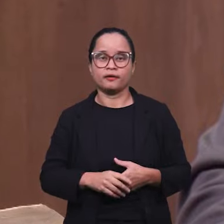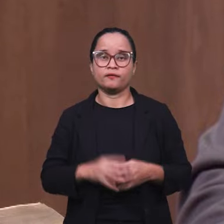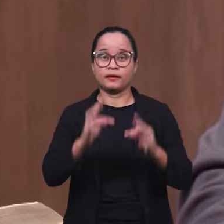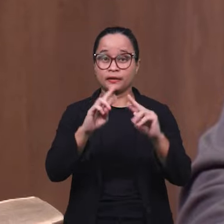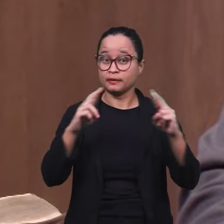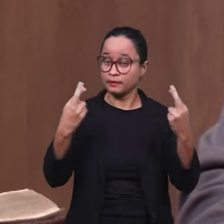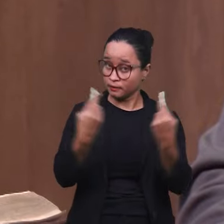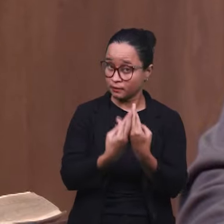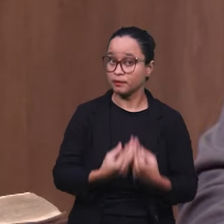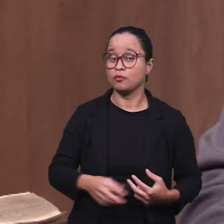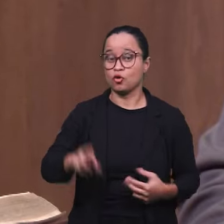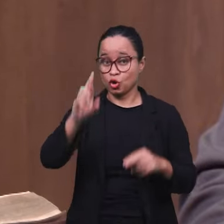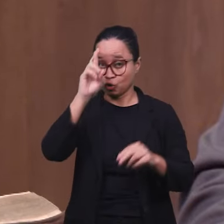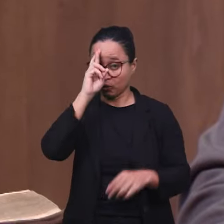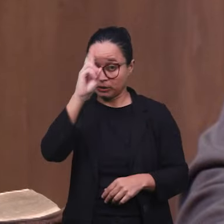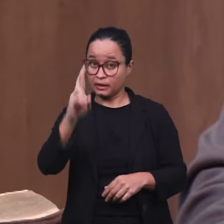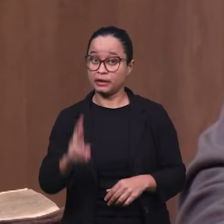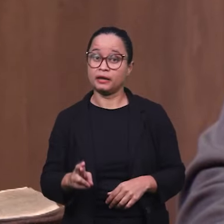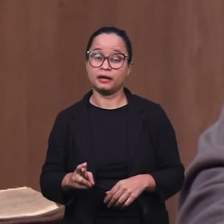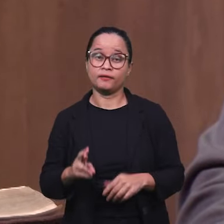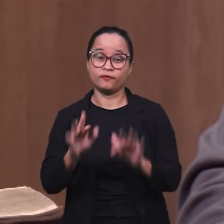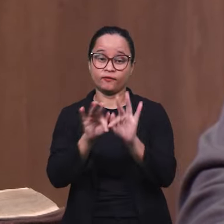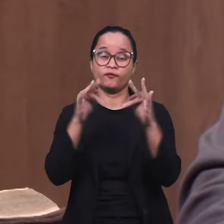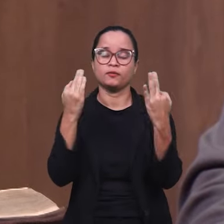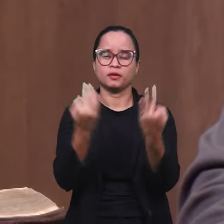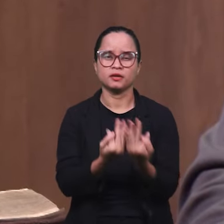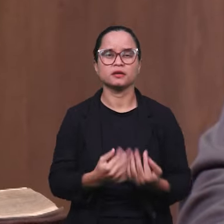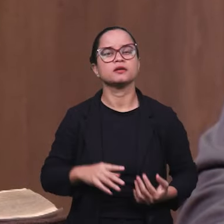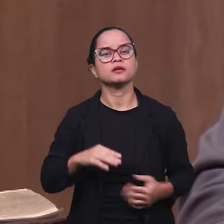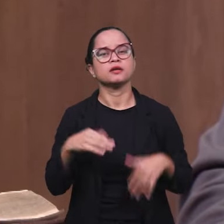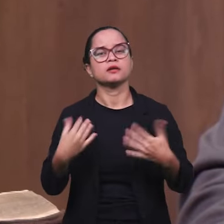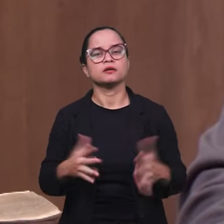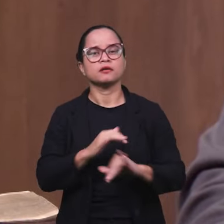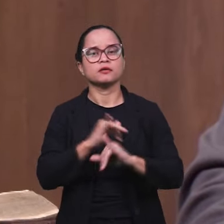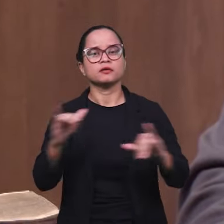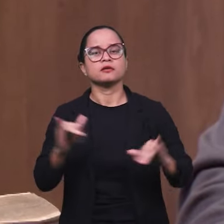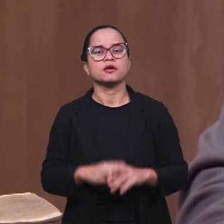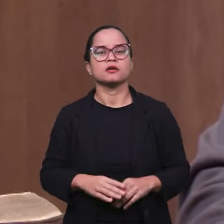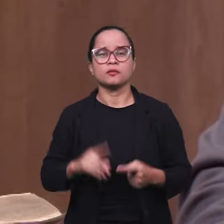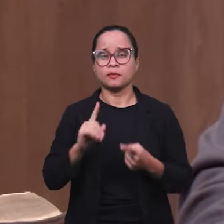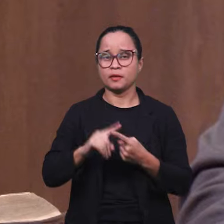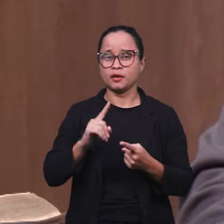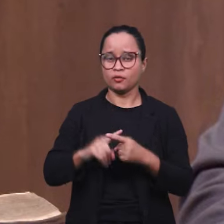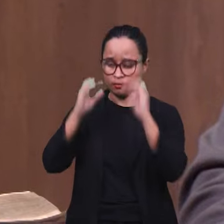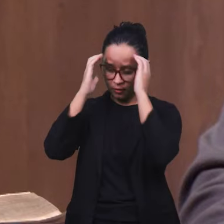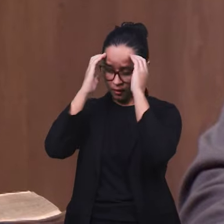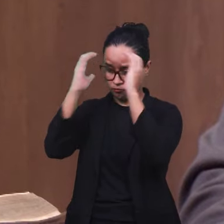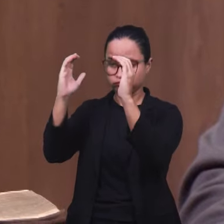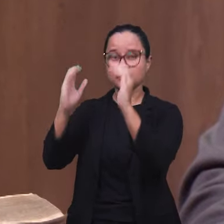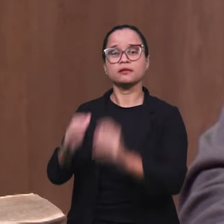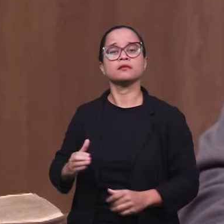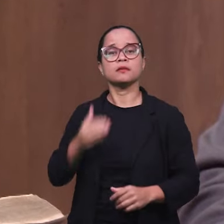tribo, o chefe da família. Por isso que o Senhor diz como um dos mandamentos: honrai pai e